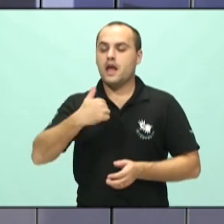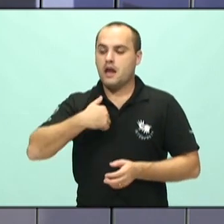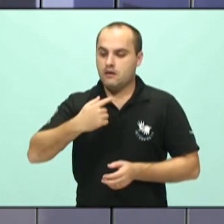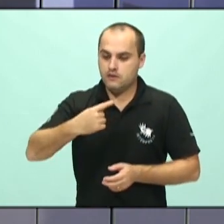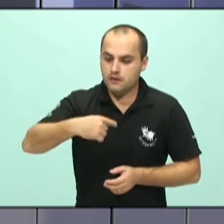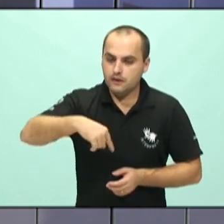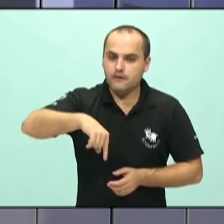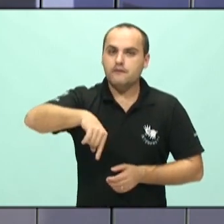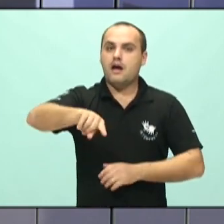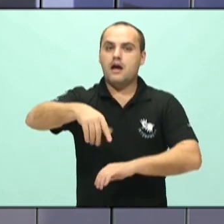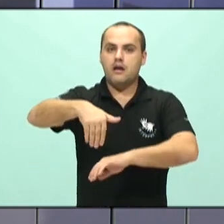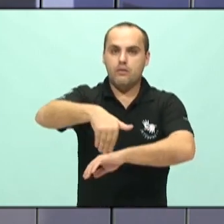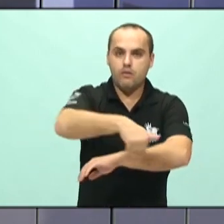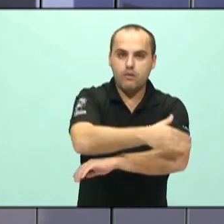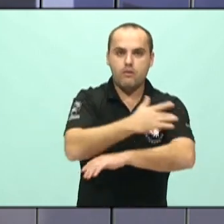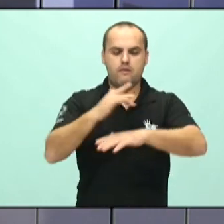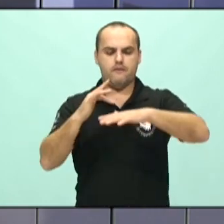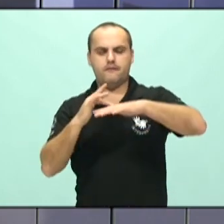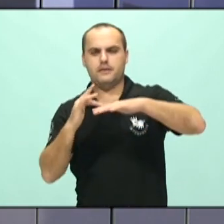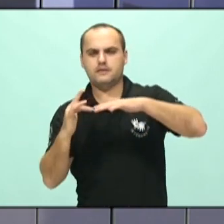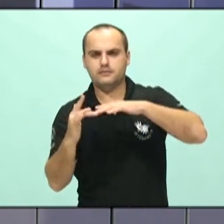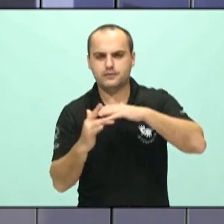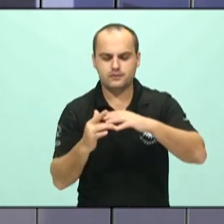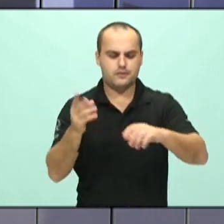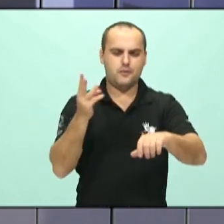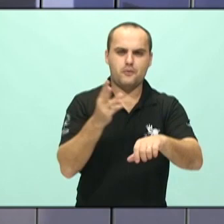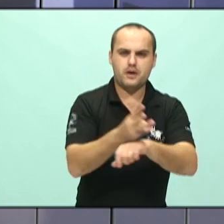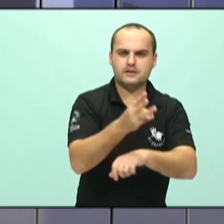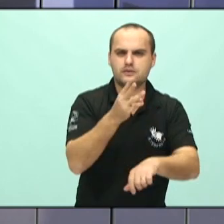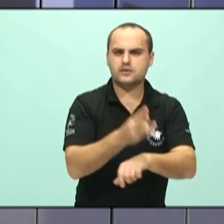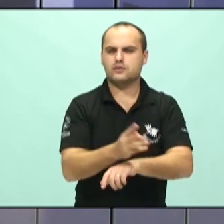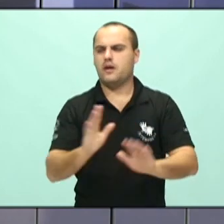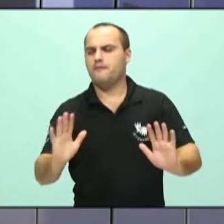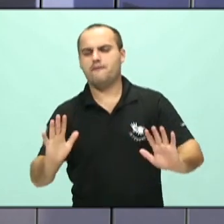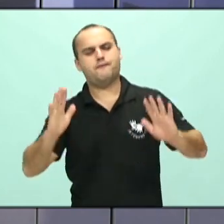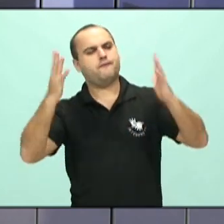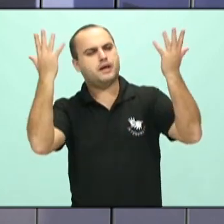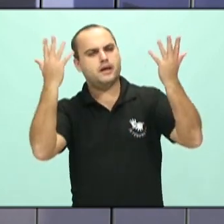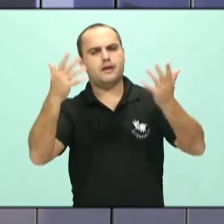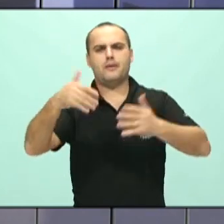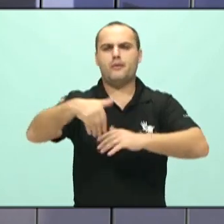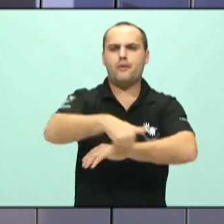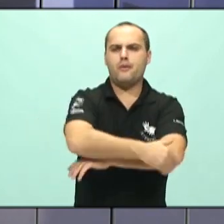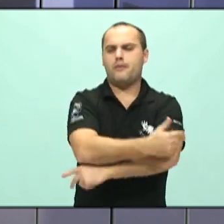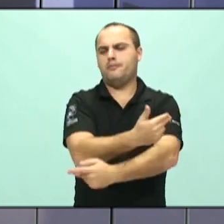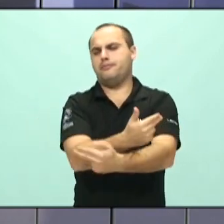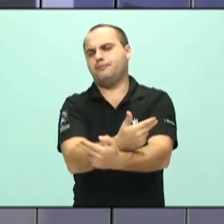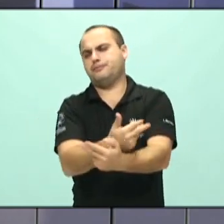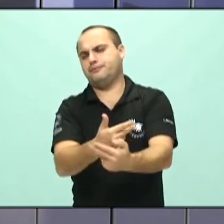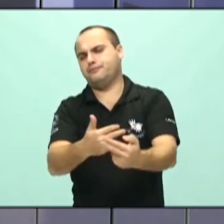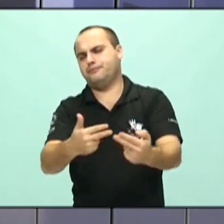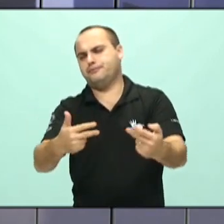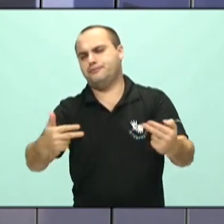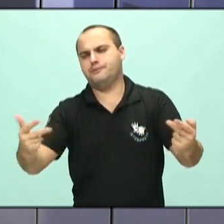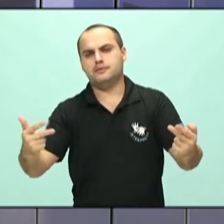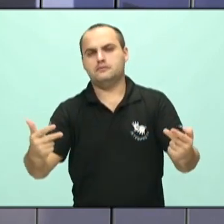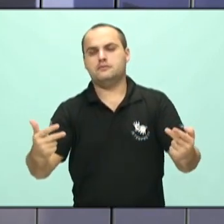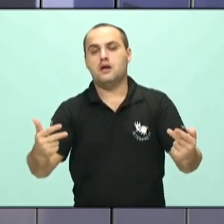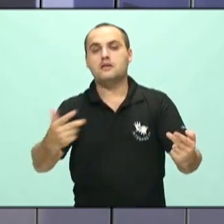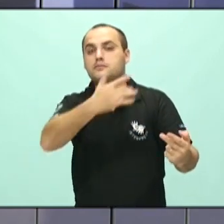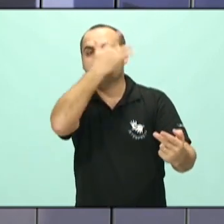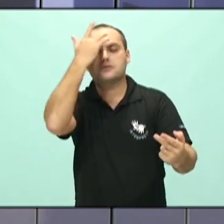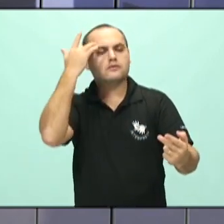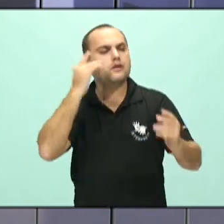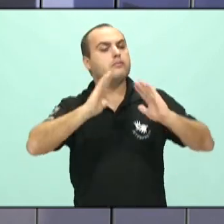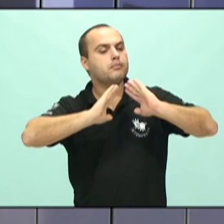vá, nas redes sociais, no WhatsApp, nos eventos, nas ruas, no comércio, aonde eu vou. Naturalmente, as pessoas me